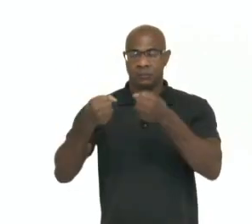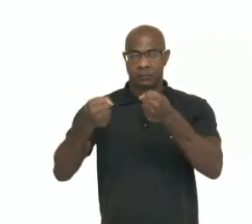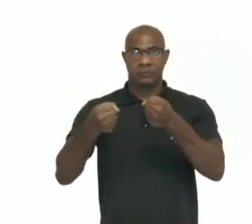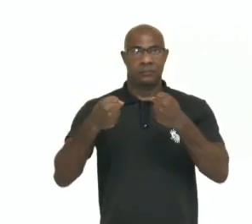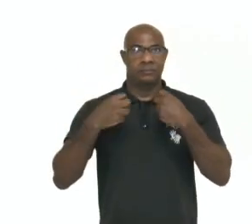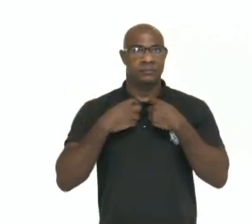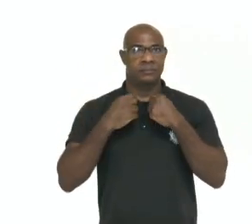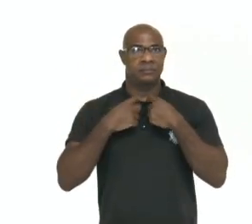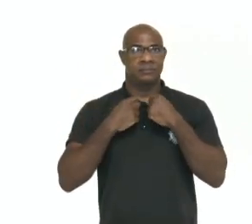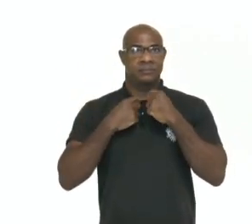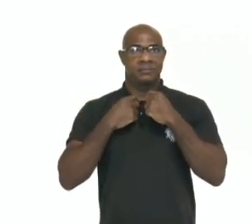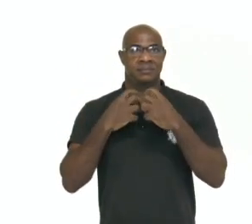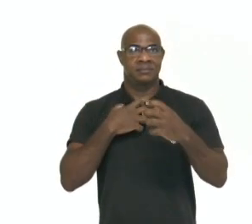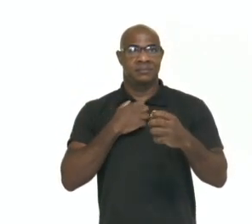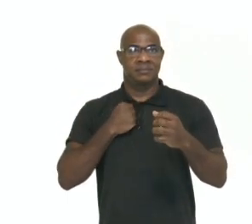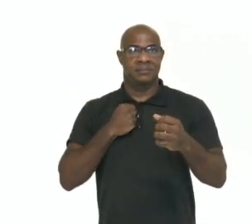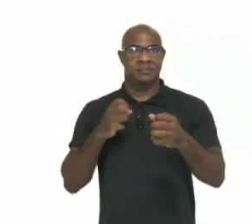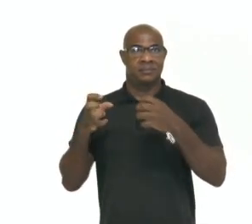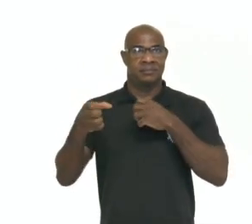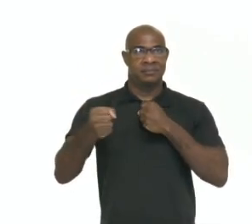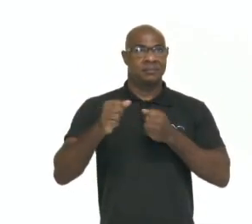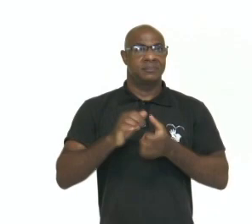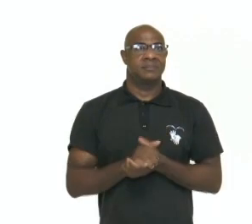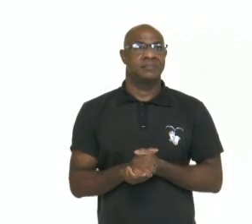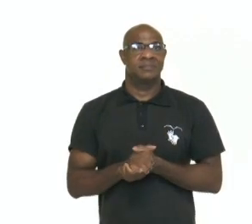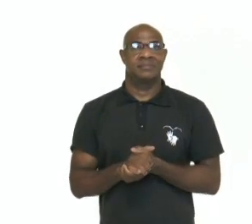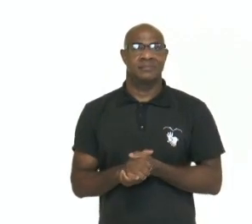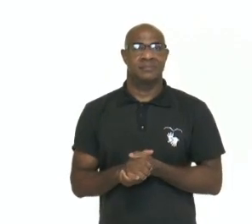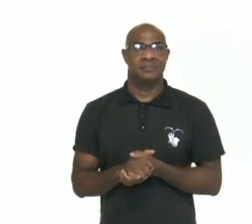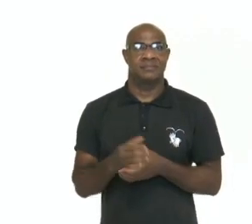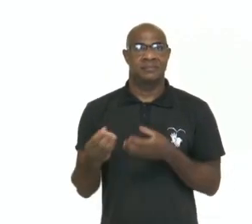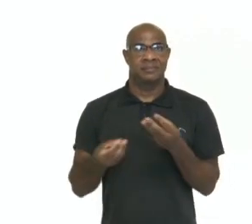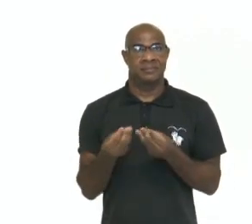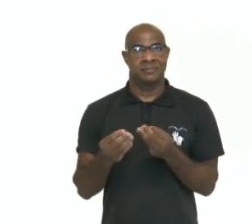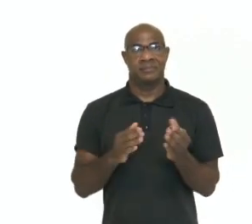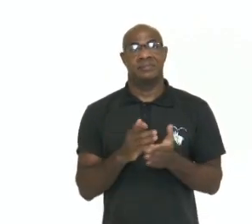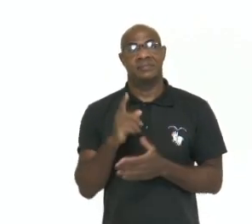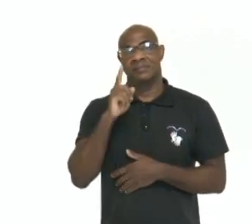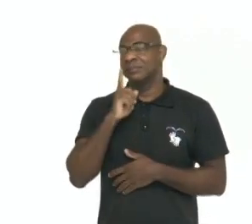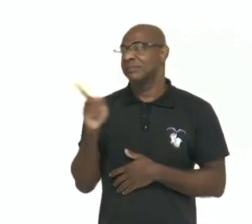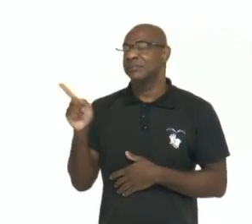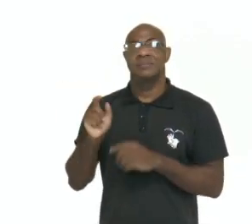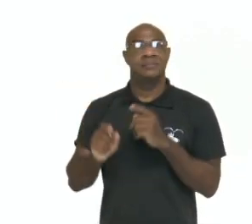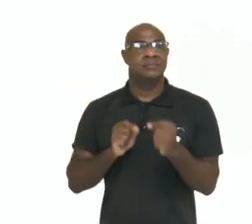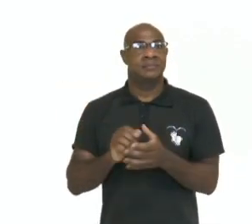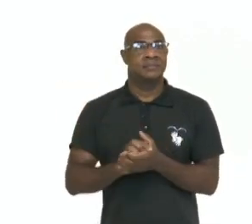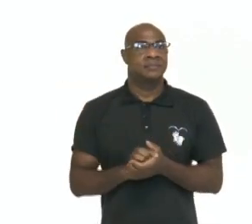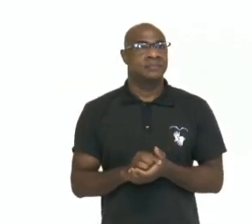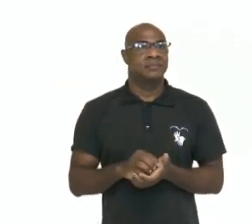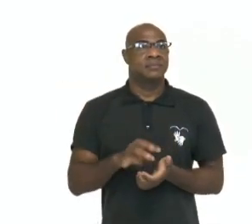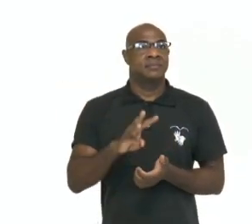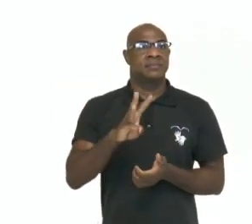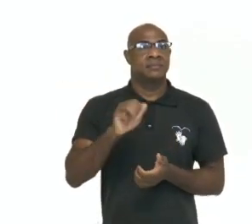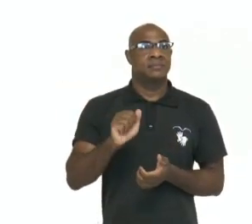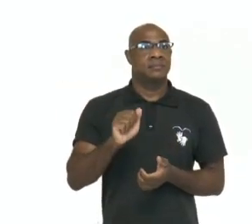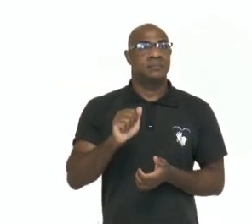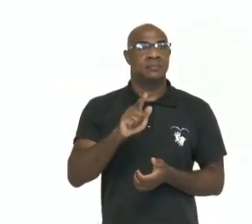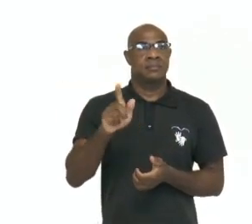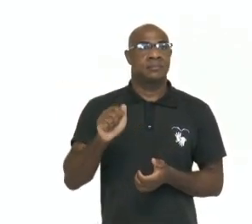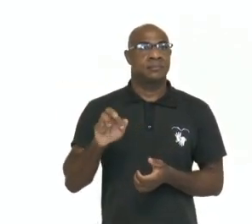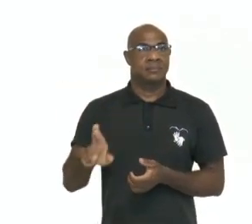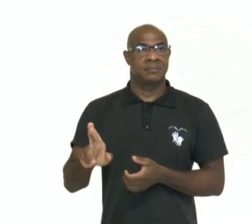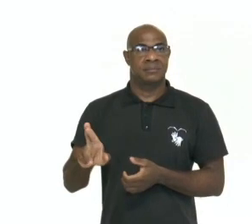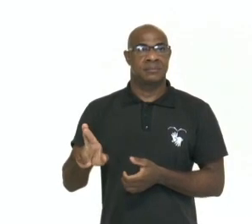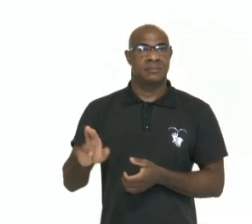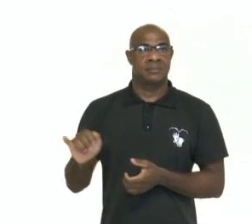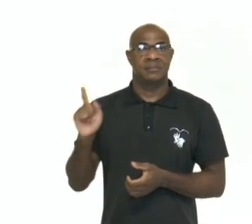para realizar um ippon. Na sequência, nós vamos ver o que é um vazari. Aqui nós temos um W, só